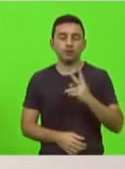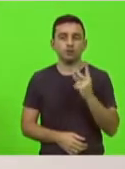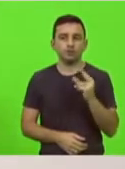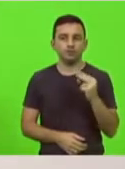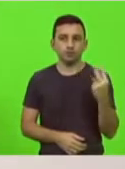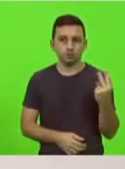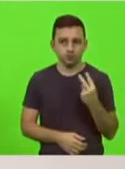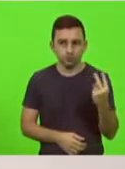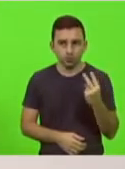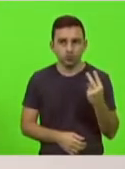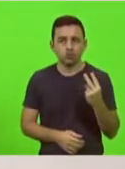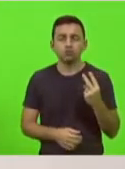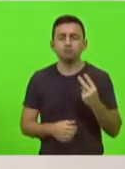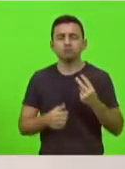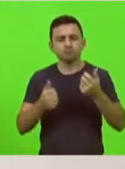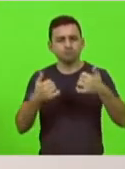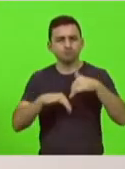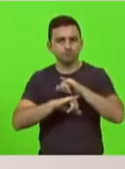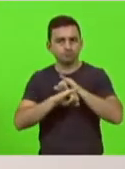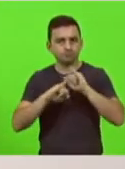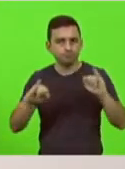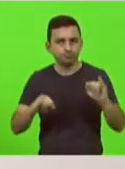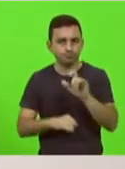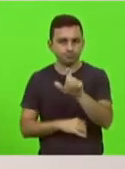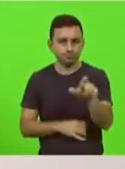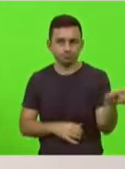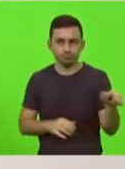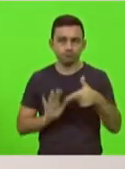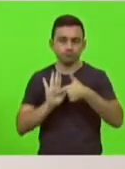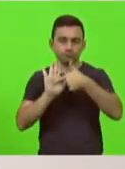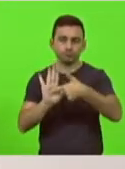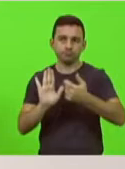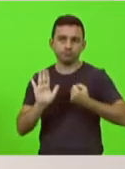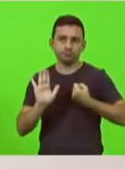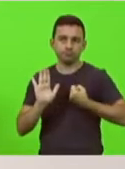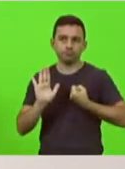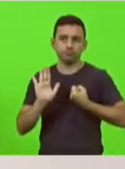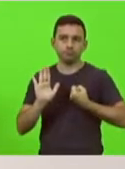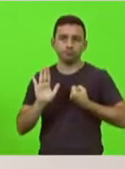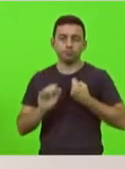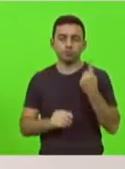1 a 26/2022, e comunicou que encaminhará aos destinatários as indicações números